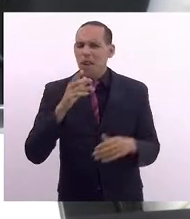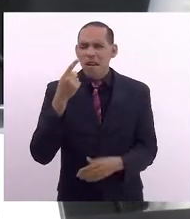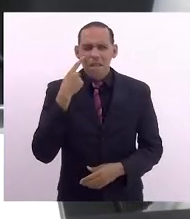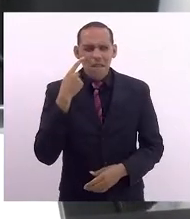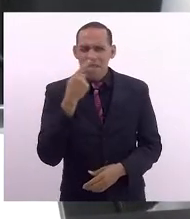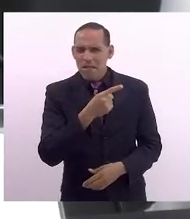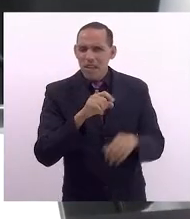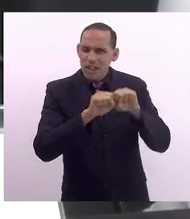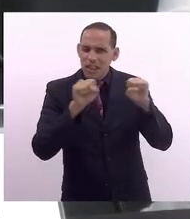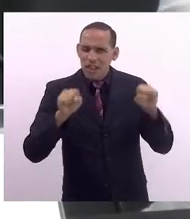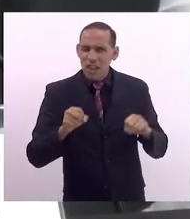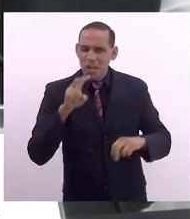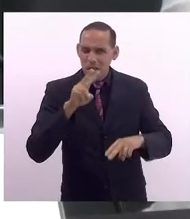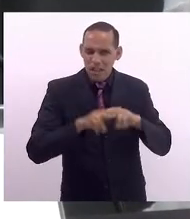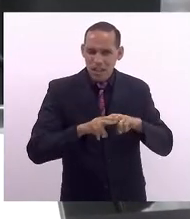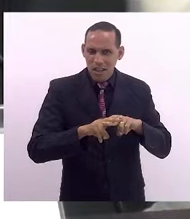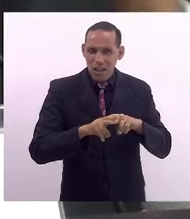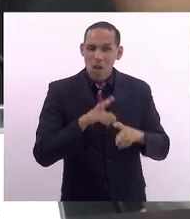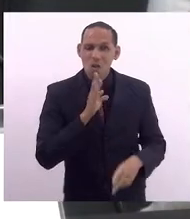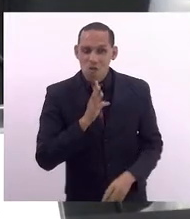jamais deveria comemorar a prisão de ninguém.